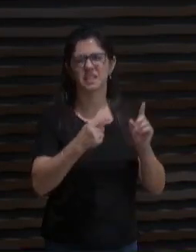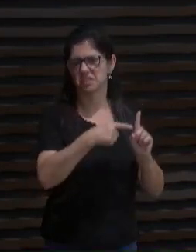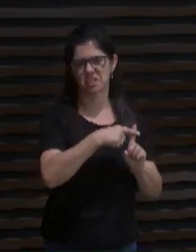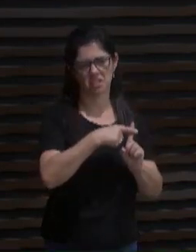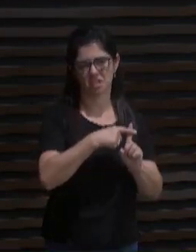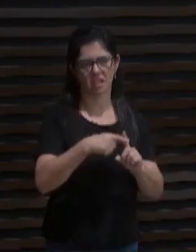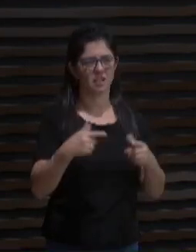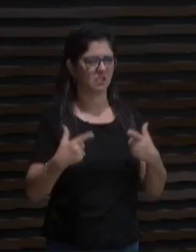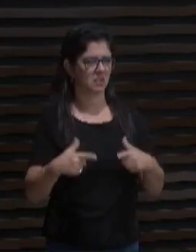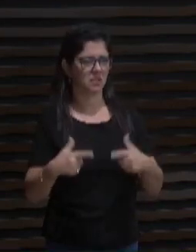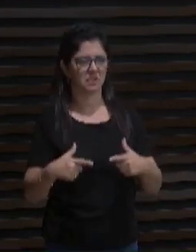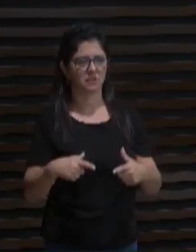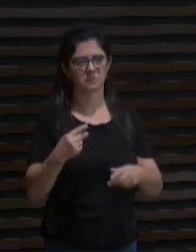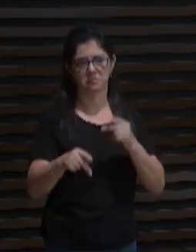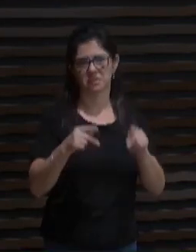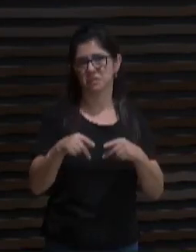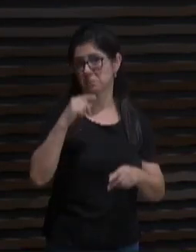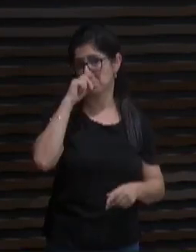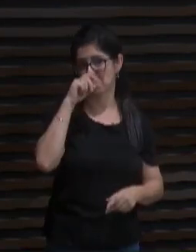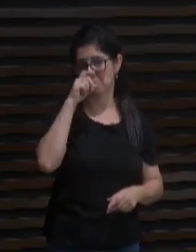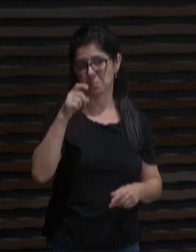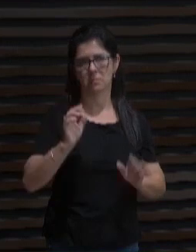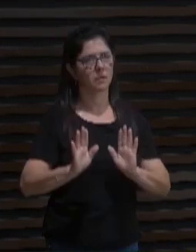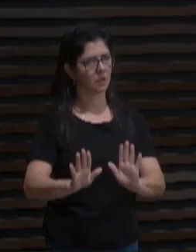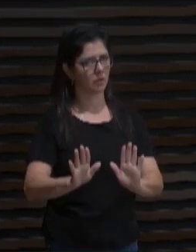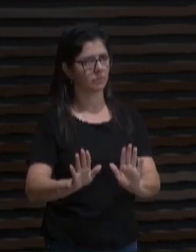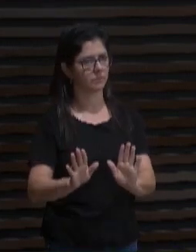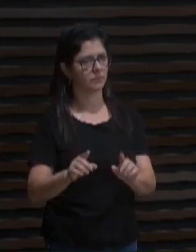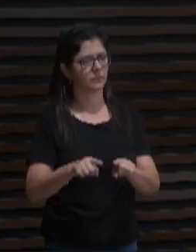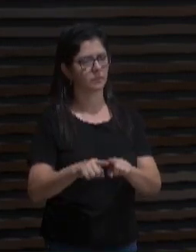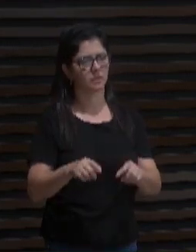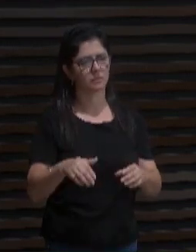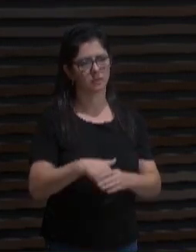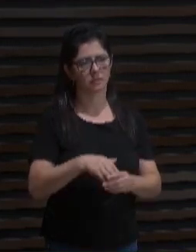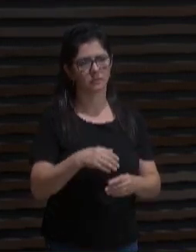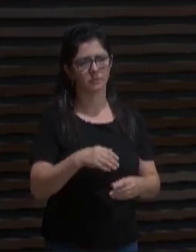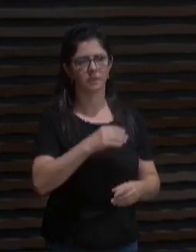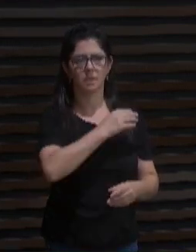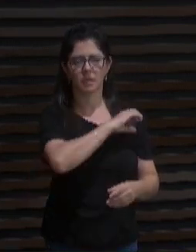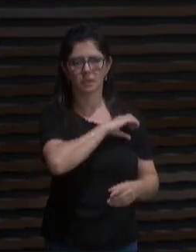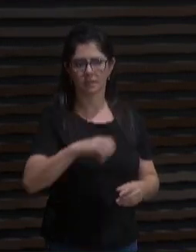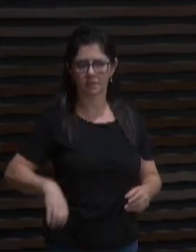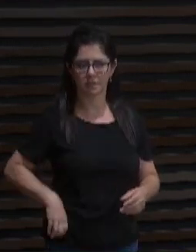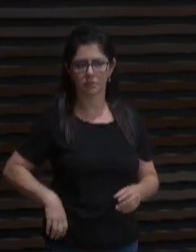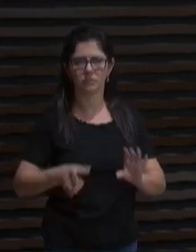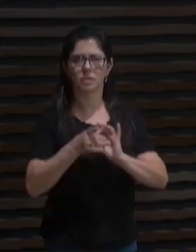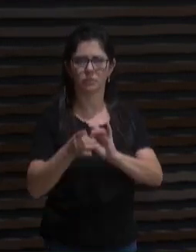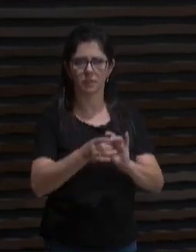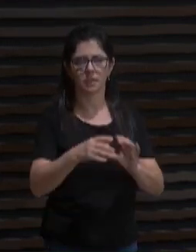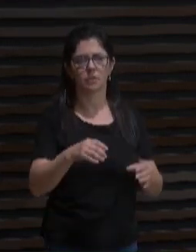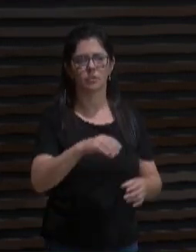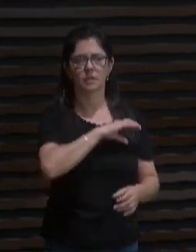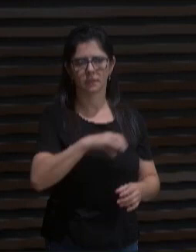muito metido. Irmão, você está em Cristo? Você tem comunhão com os santos? Você tem prazer de estar na